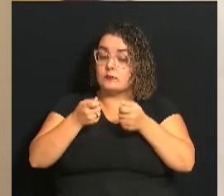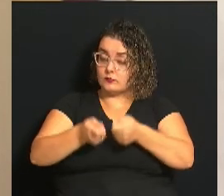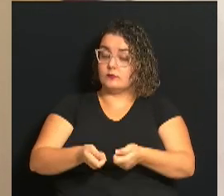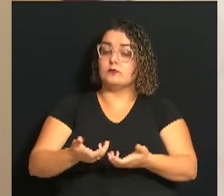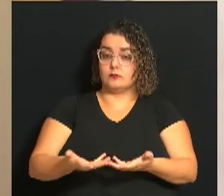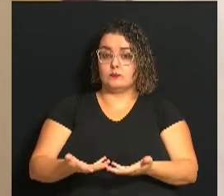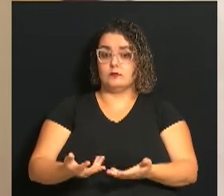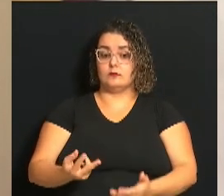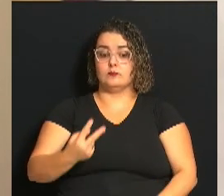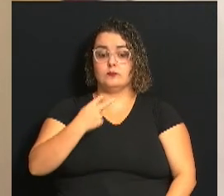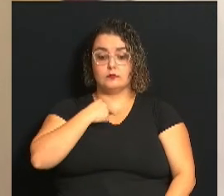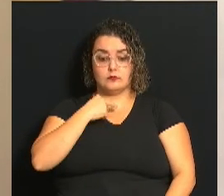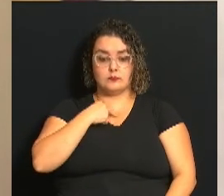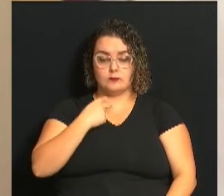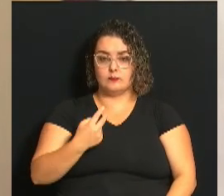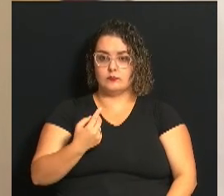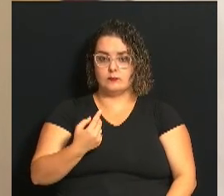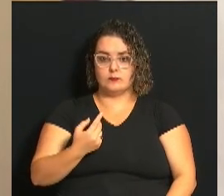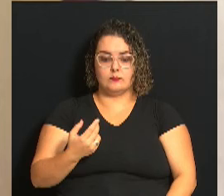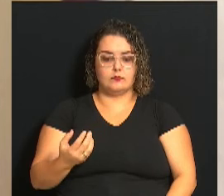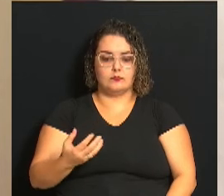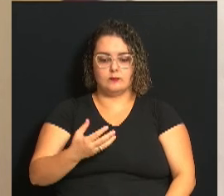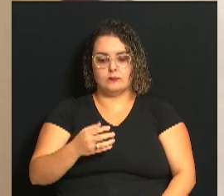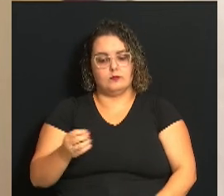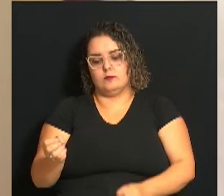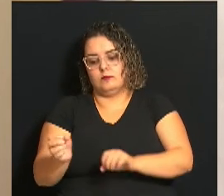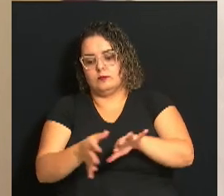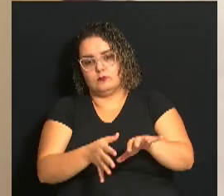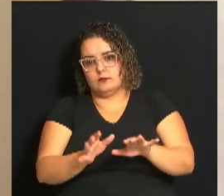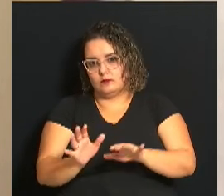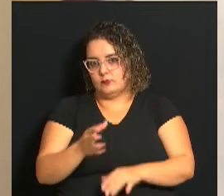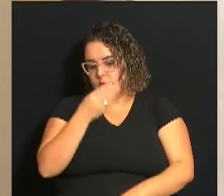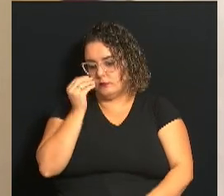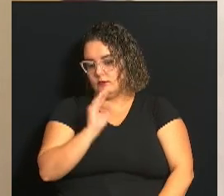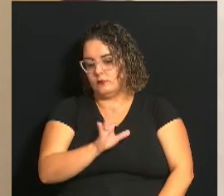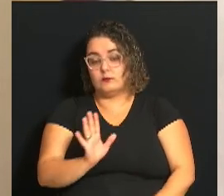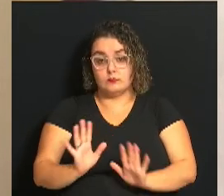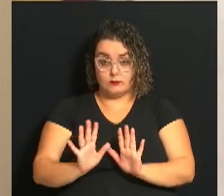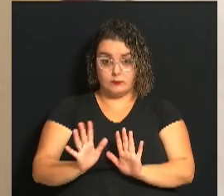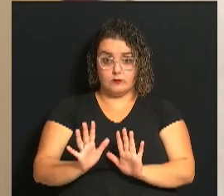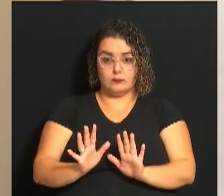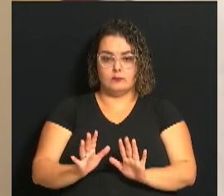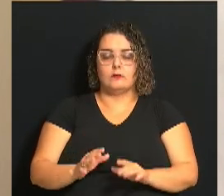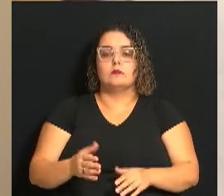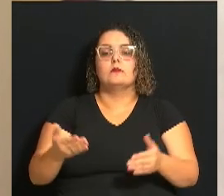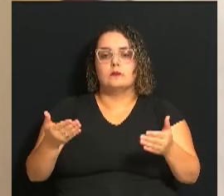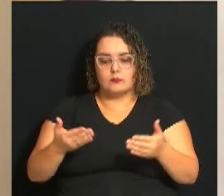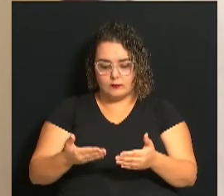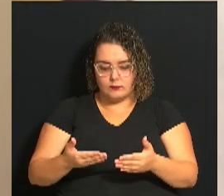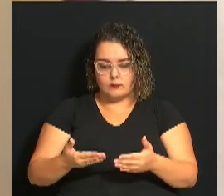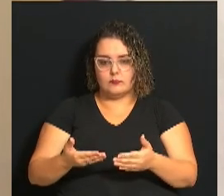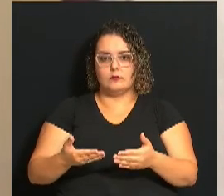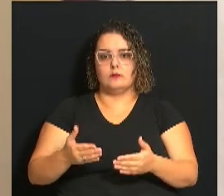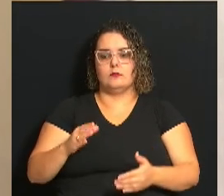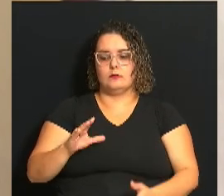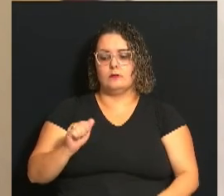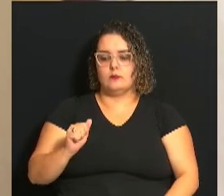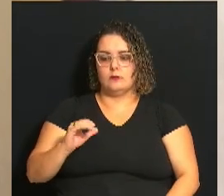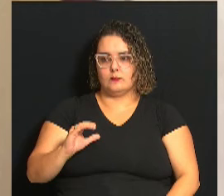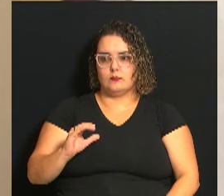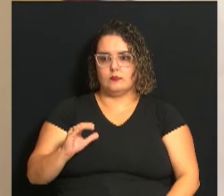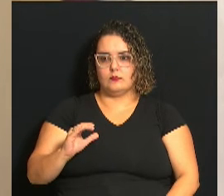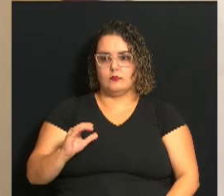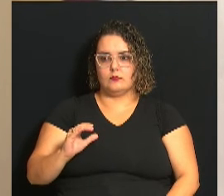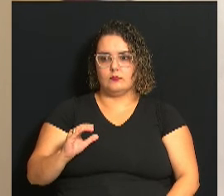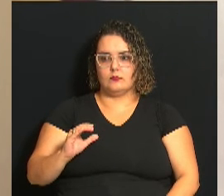não poderia superar essa etapa. Agora, ele vai ser direcionado para o CAC, né, que é a Comissão de Apoio,